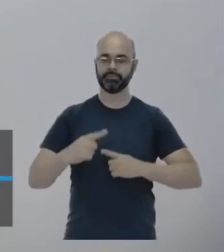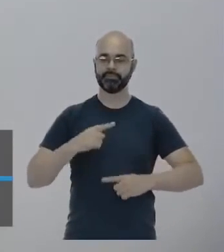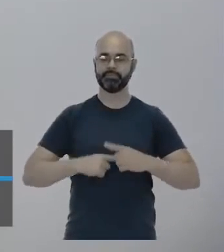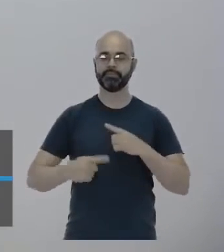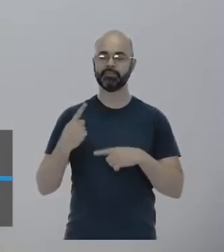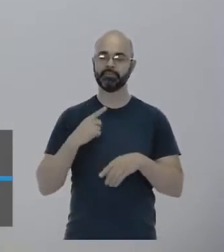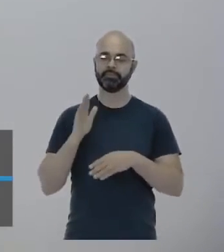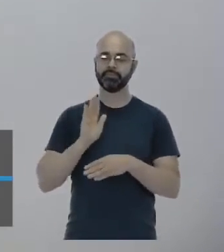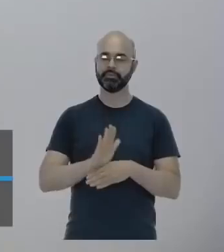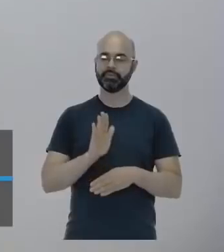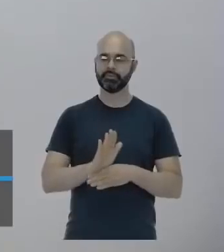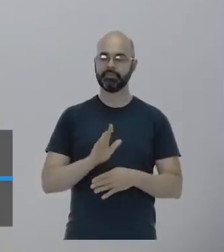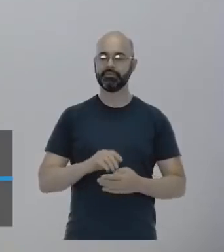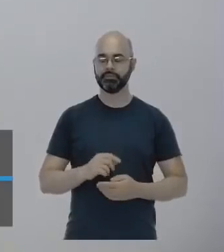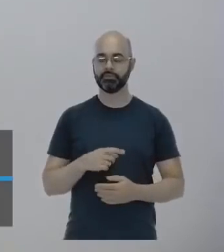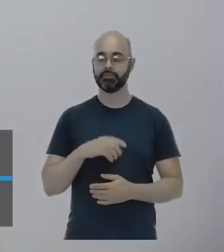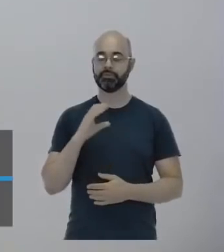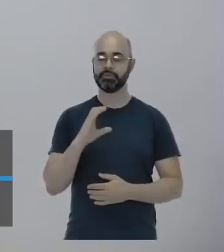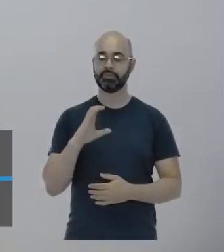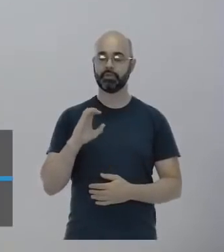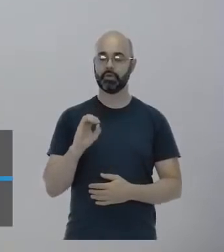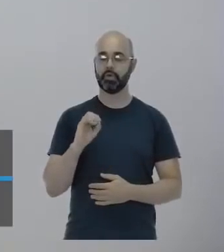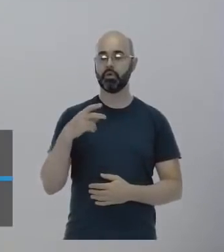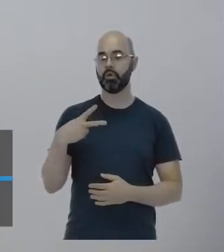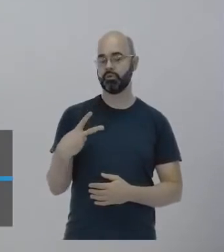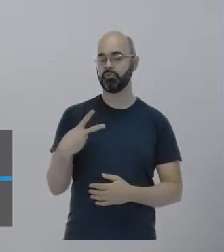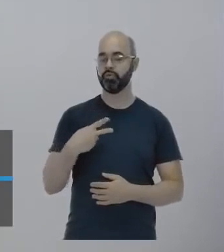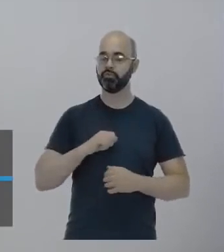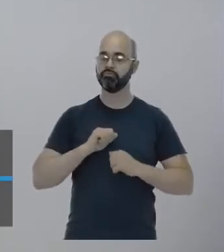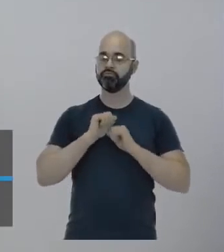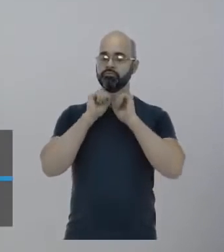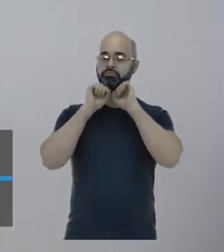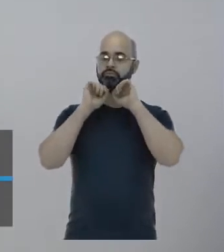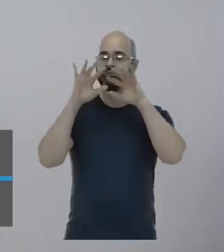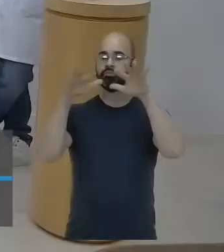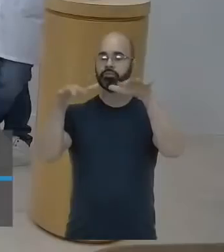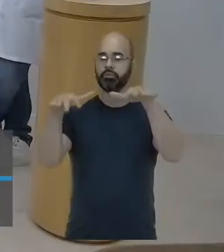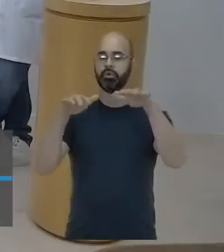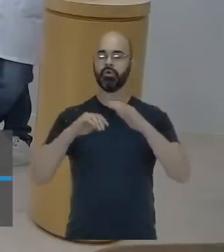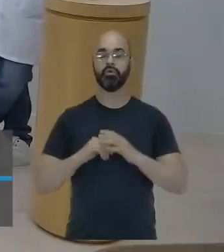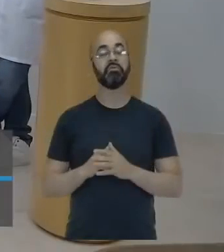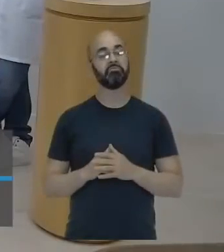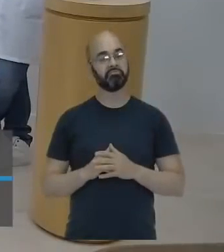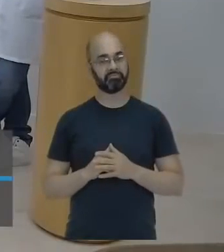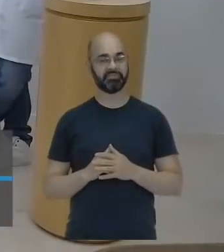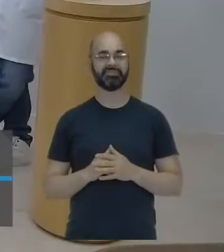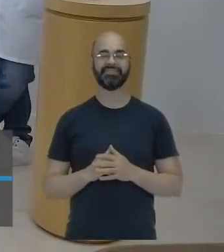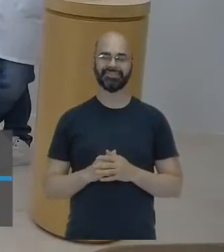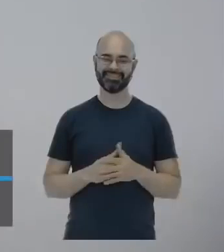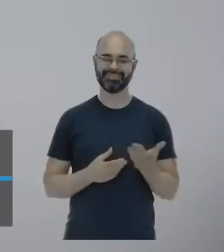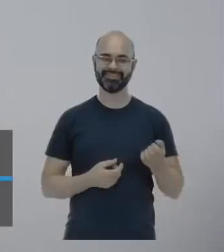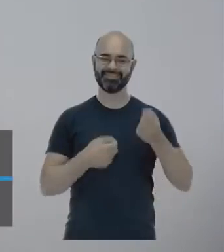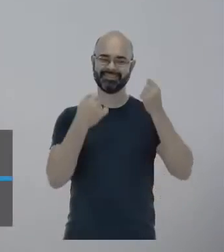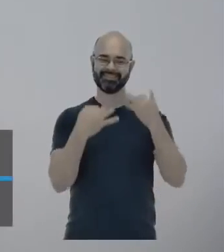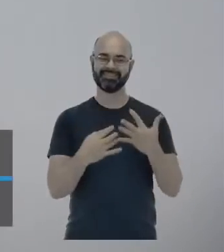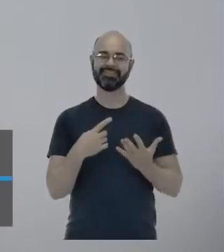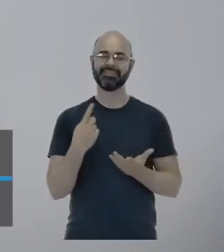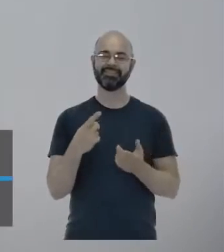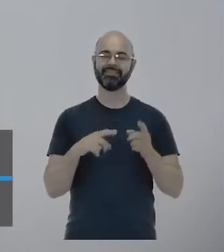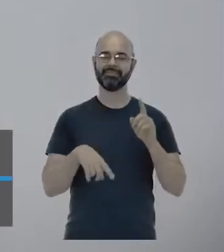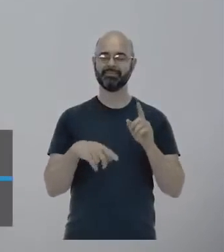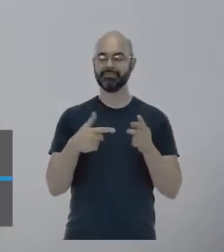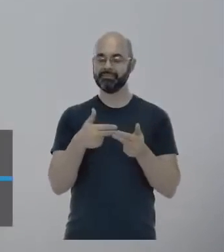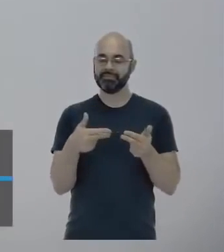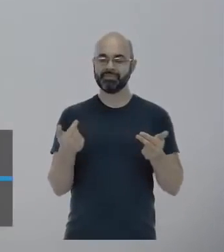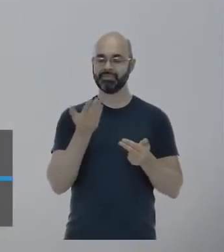irá expelir o CO2 gerado por reações metabólicas. Nossa, ou seja, que difícil! Quase todo o alimento ingerido